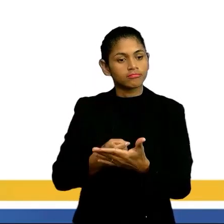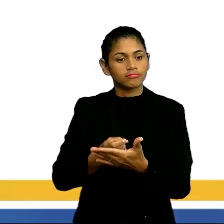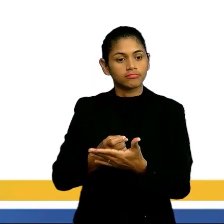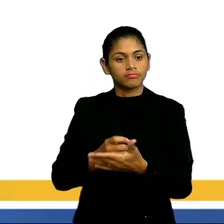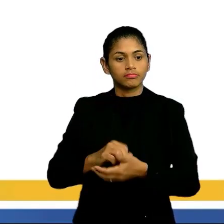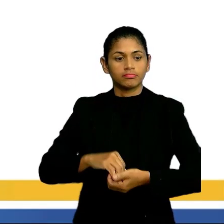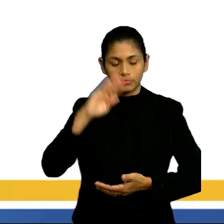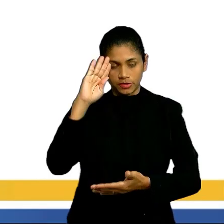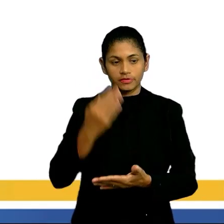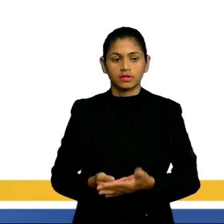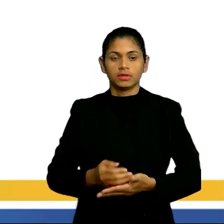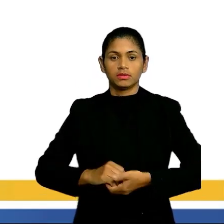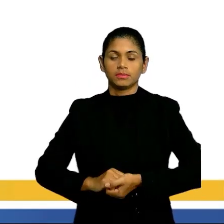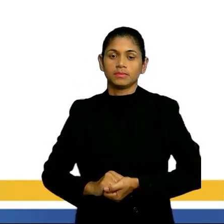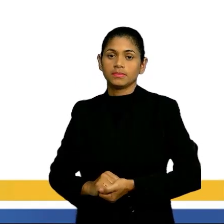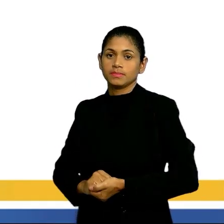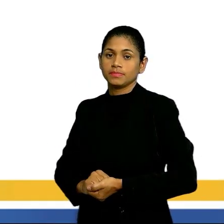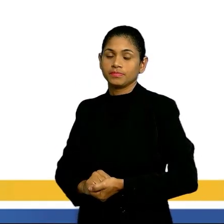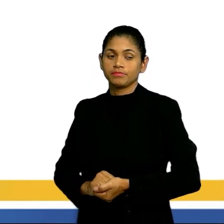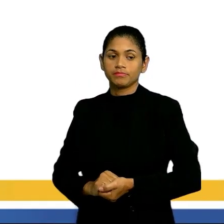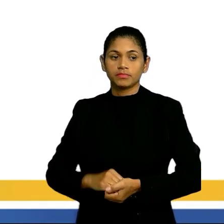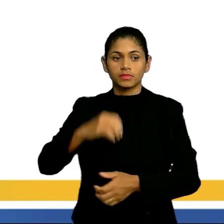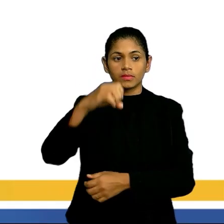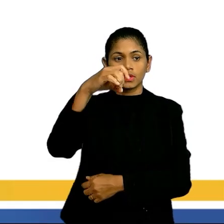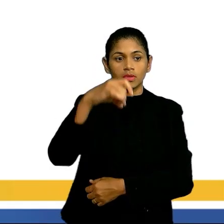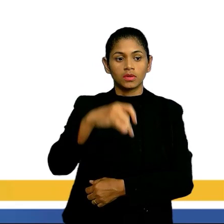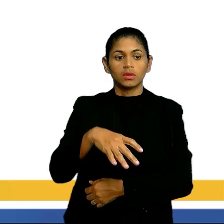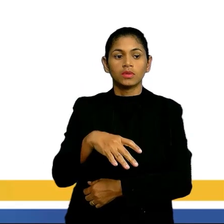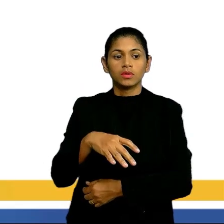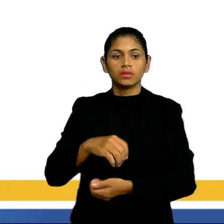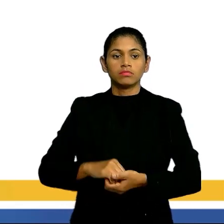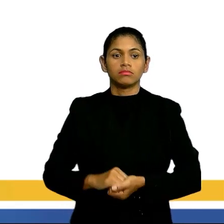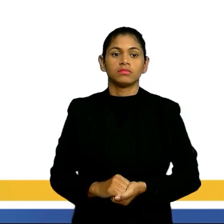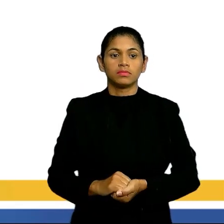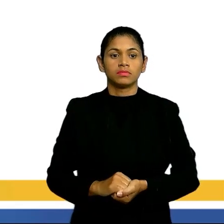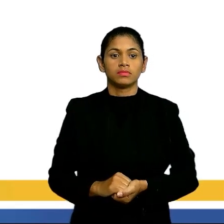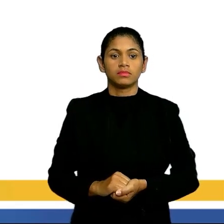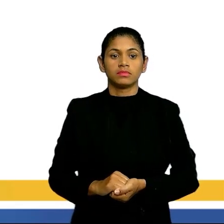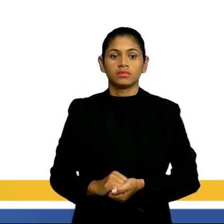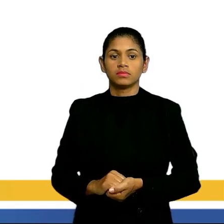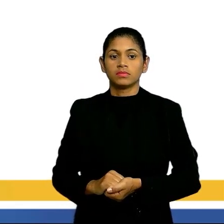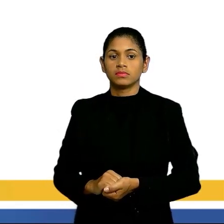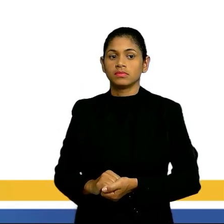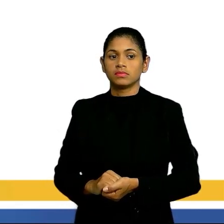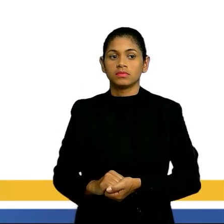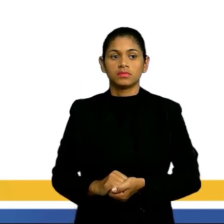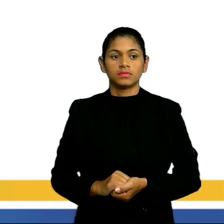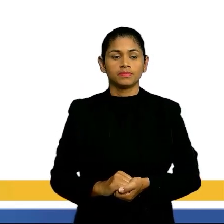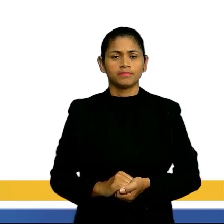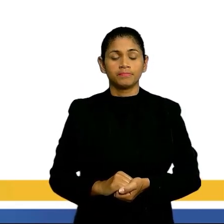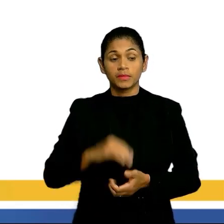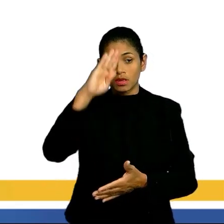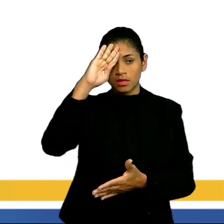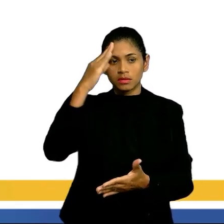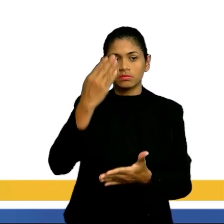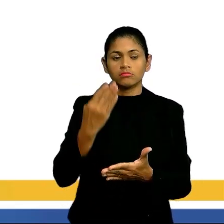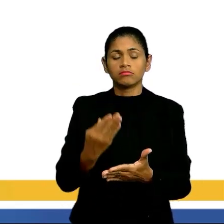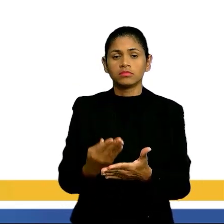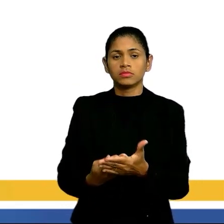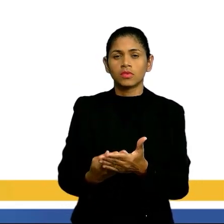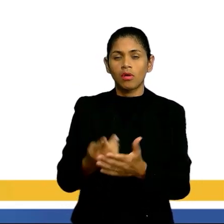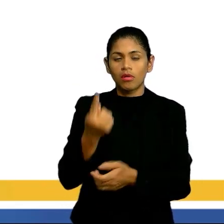uma questão, e a última, né, do Enem, essa é uma questão de 2020, olha só, pessoal. Acredita-se que os